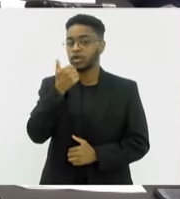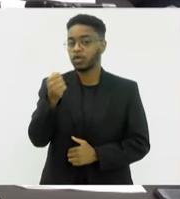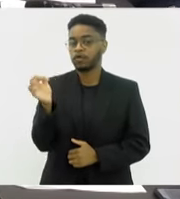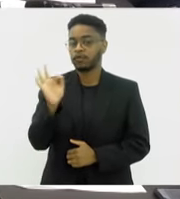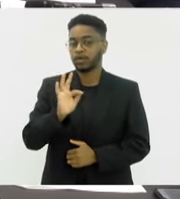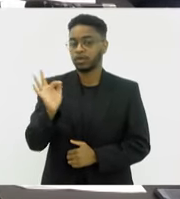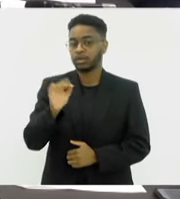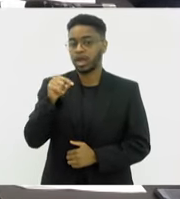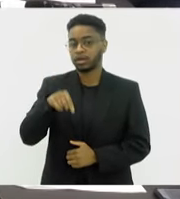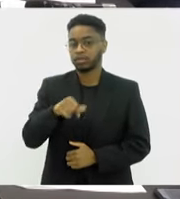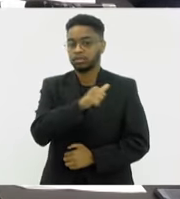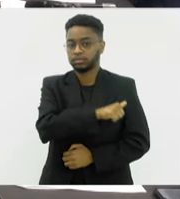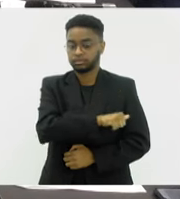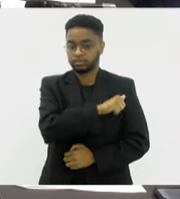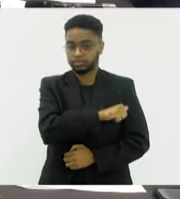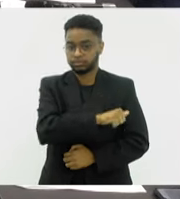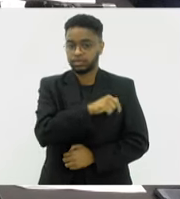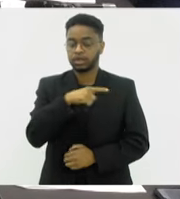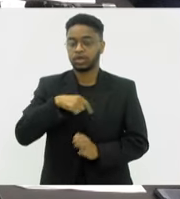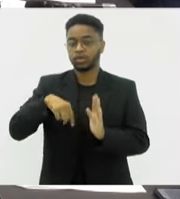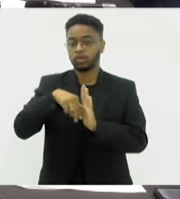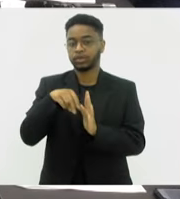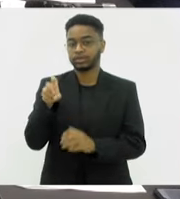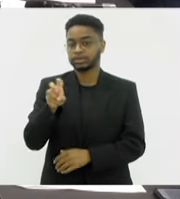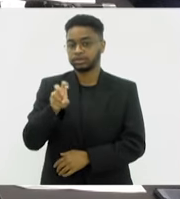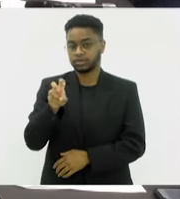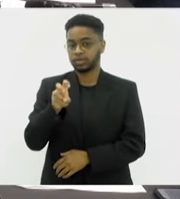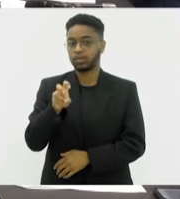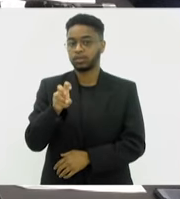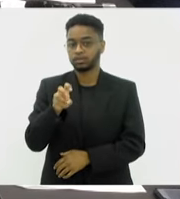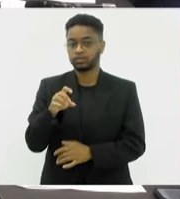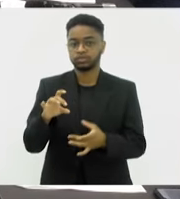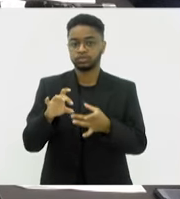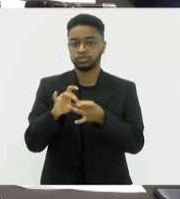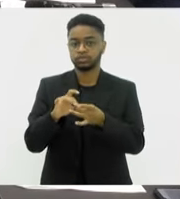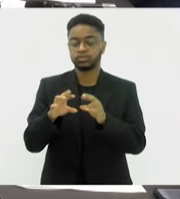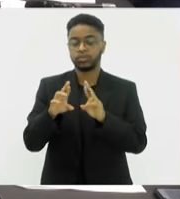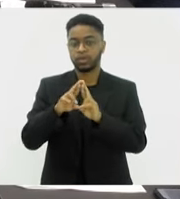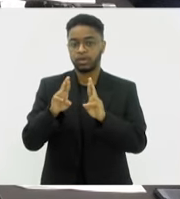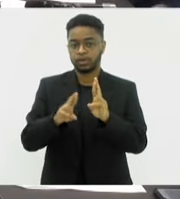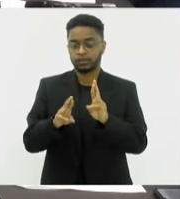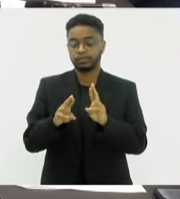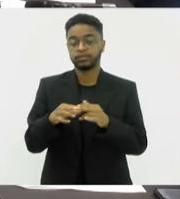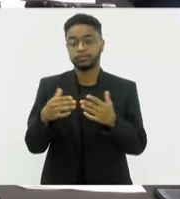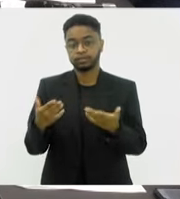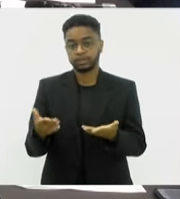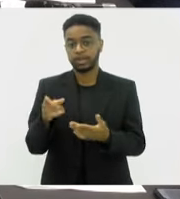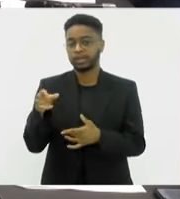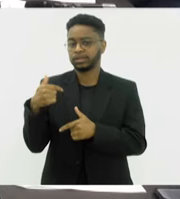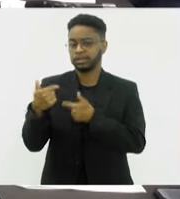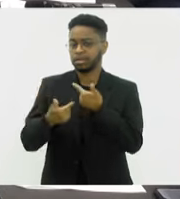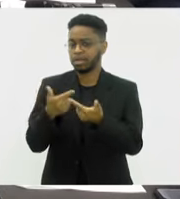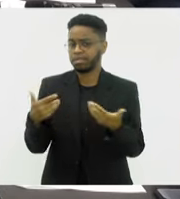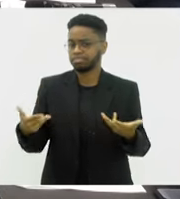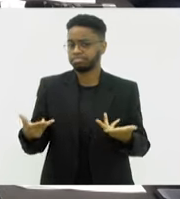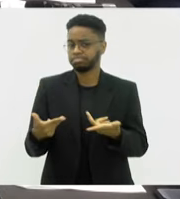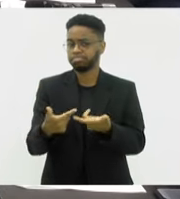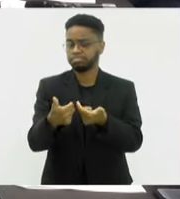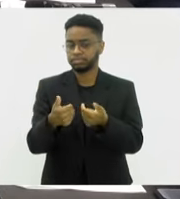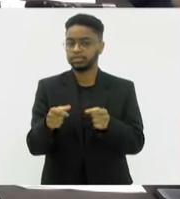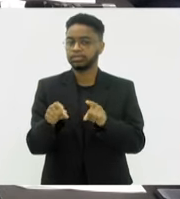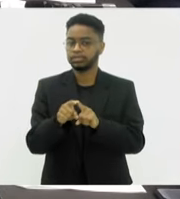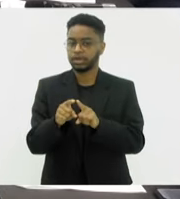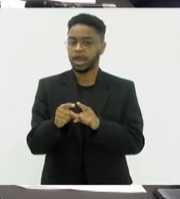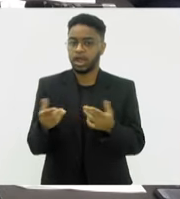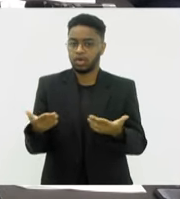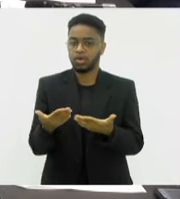aqui do estado do Rio de Janeiro, com nota 5, junto com a UFRJ. Então, está fazendo já um excelente trabalho, assumindo a